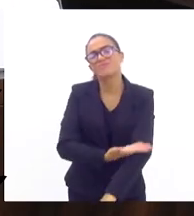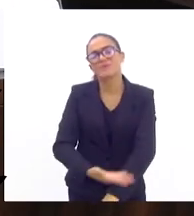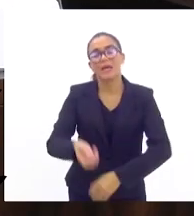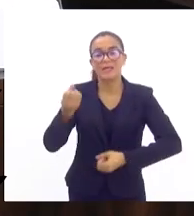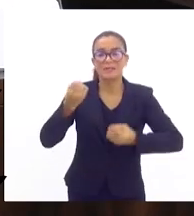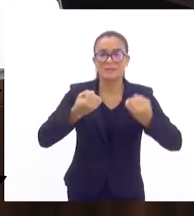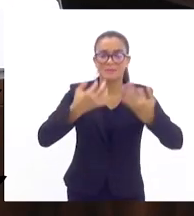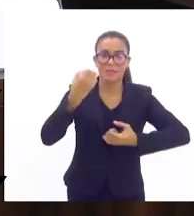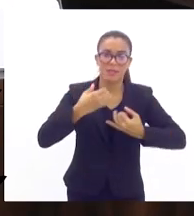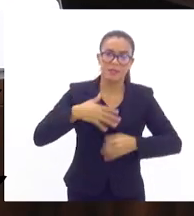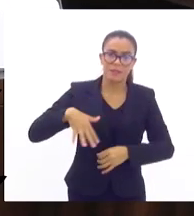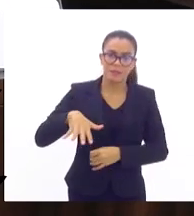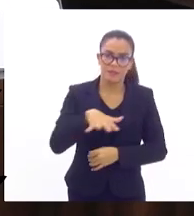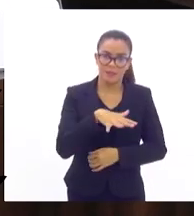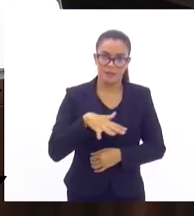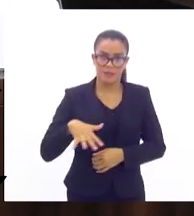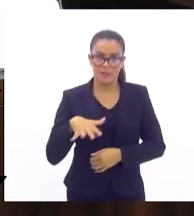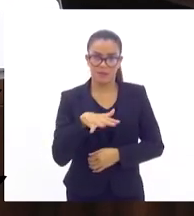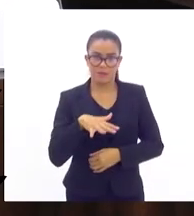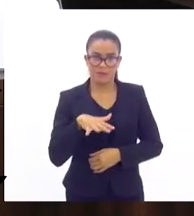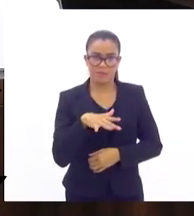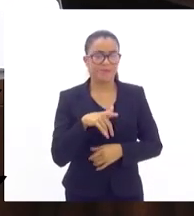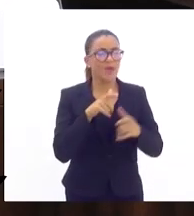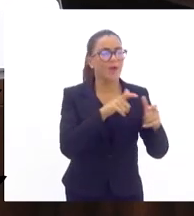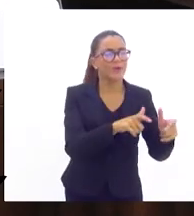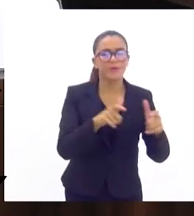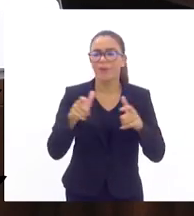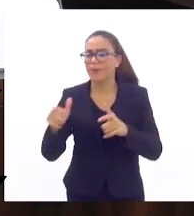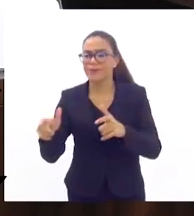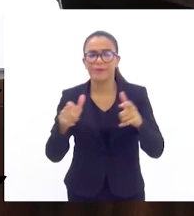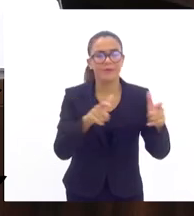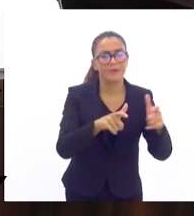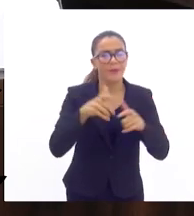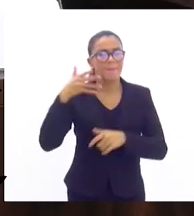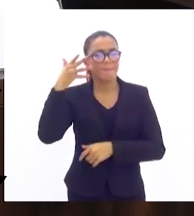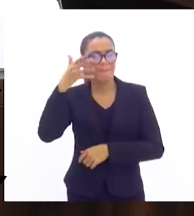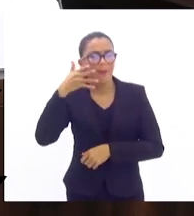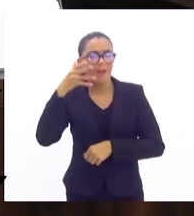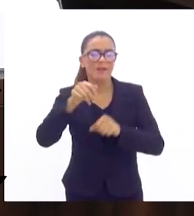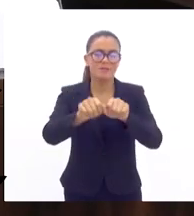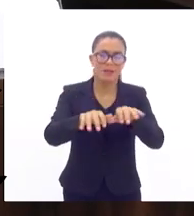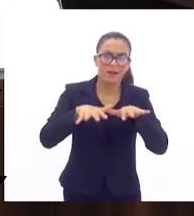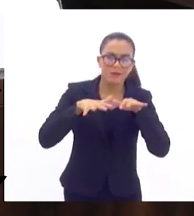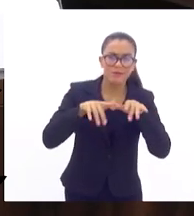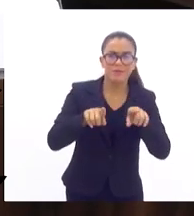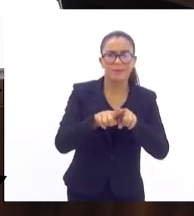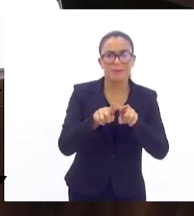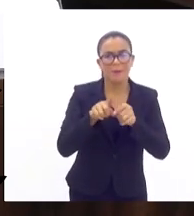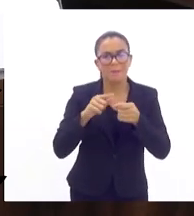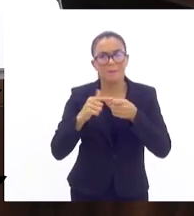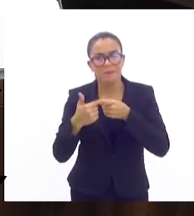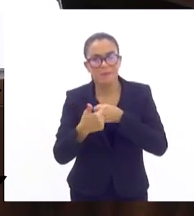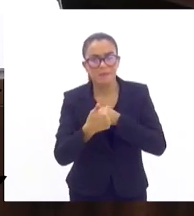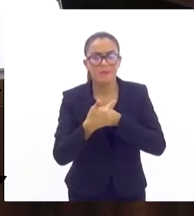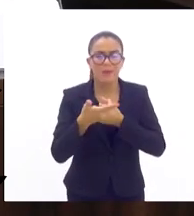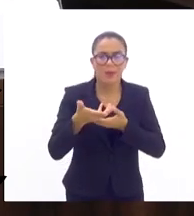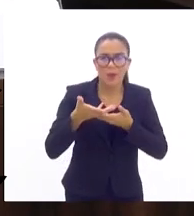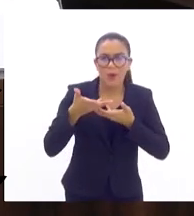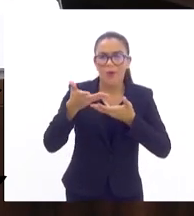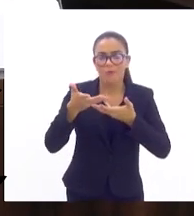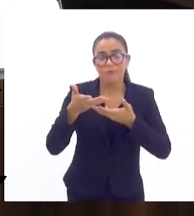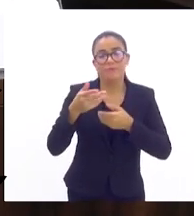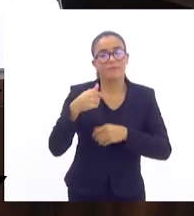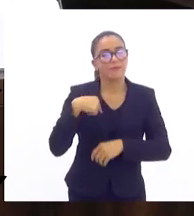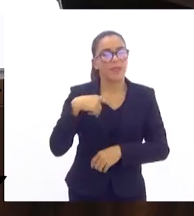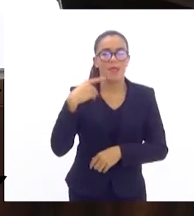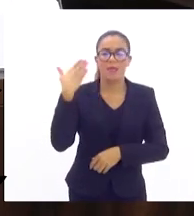situação, aonde quer que eu participe, em palestras, em audiências que eu já participei em municípios. É muito importante as pessoas